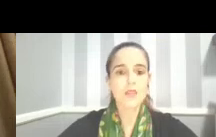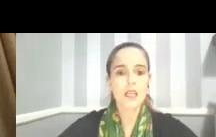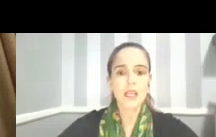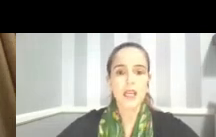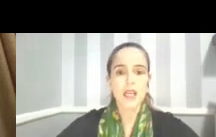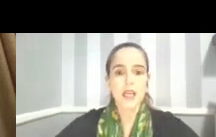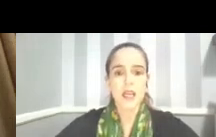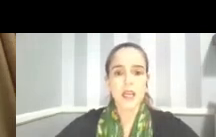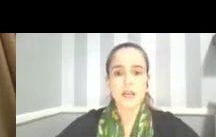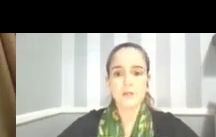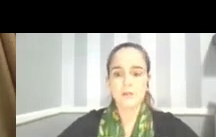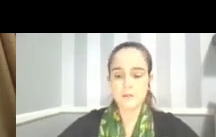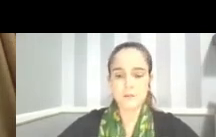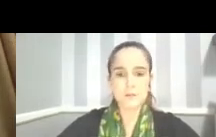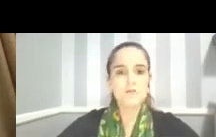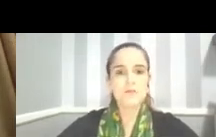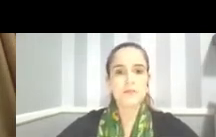Tá?